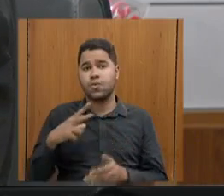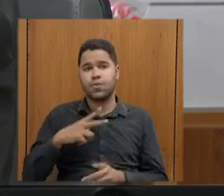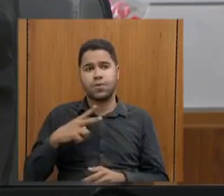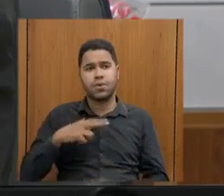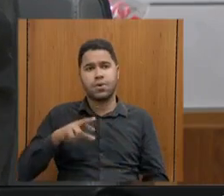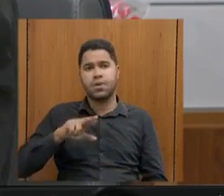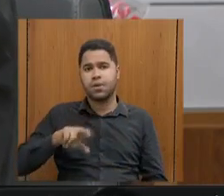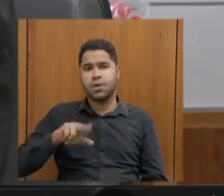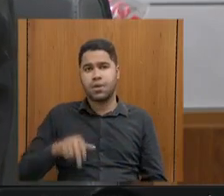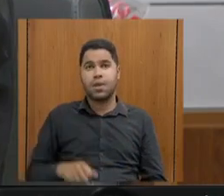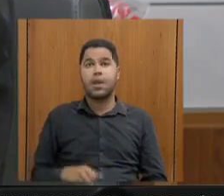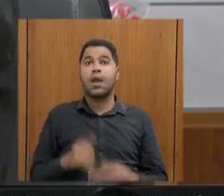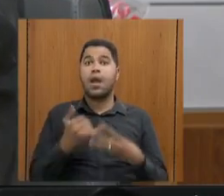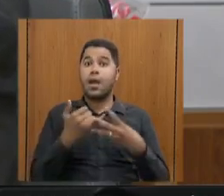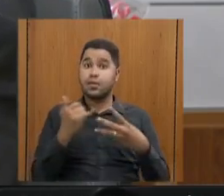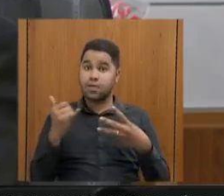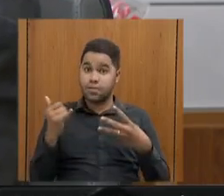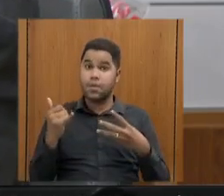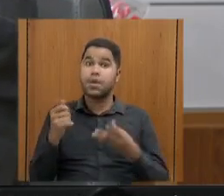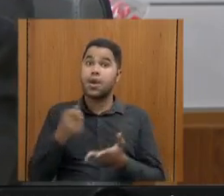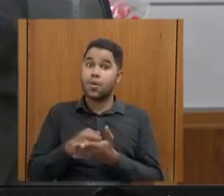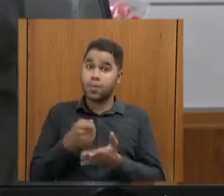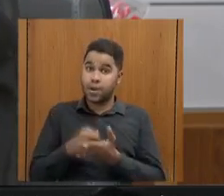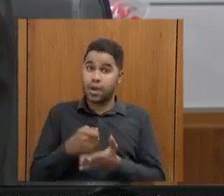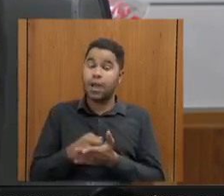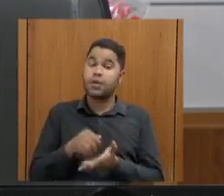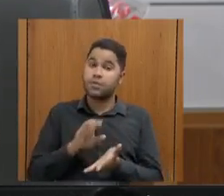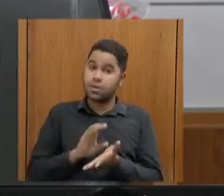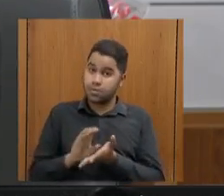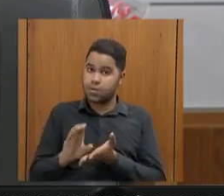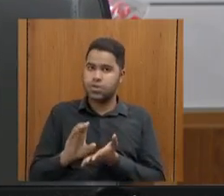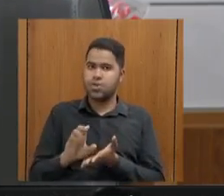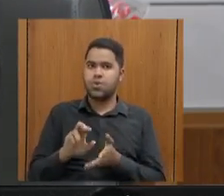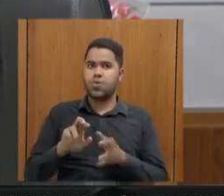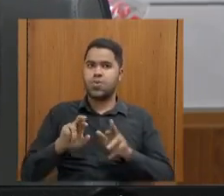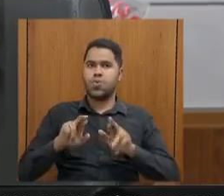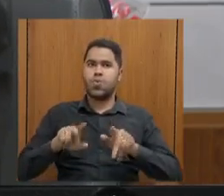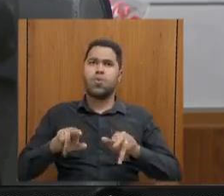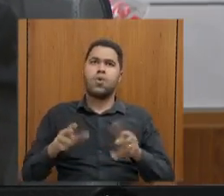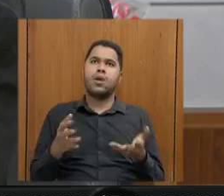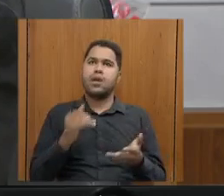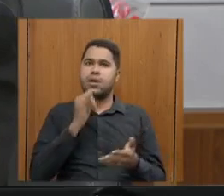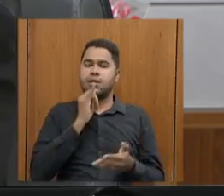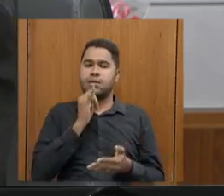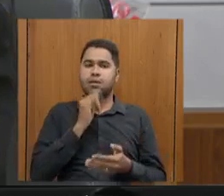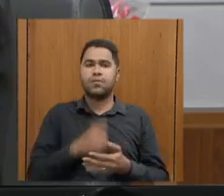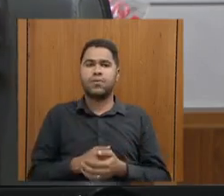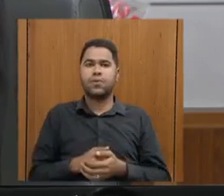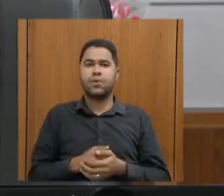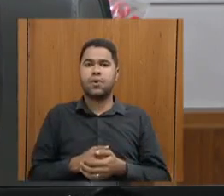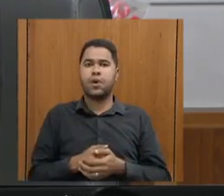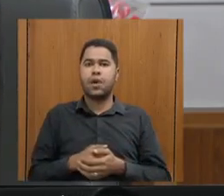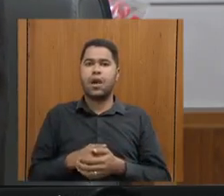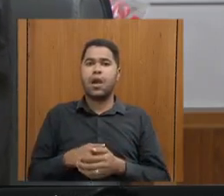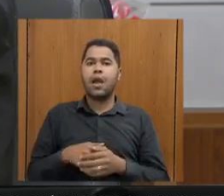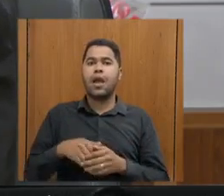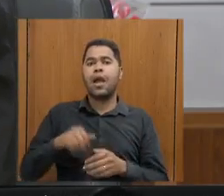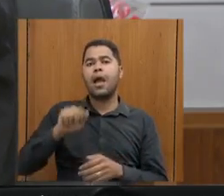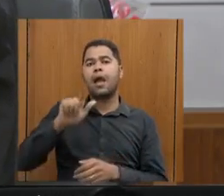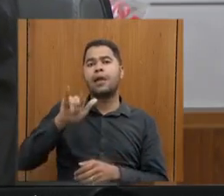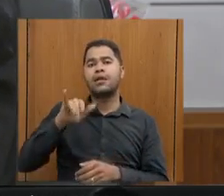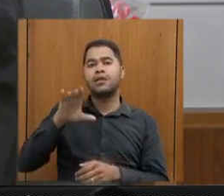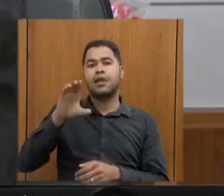é a Cemig Obrigado investir só palavras e meia então não é o se pode ser fizer a relação da Thaisa